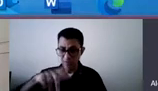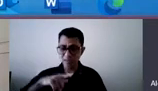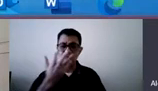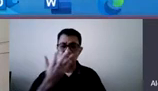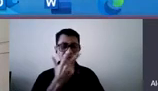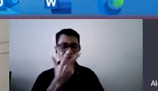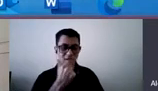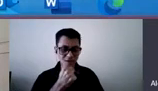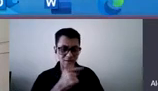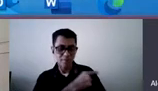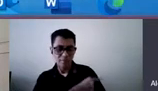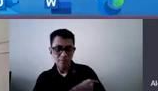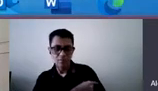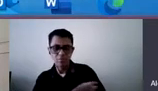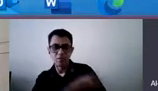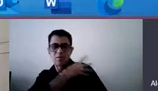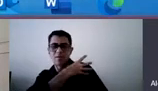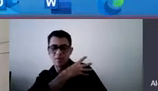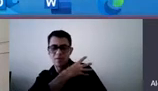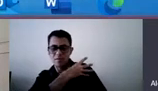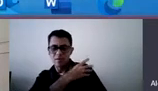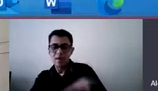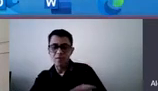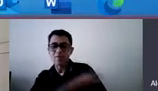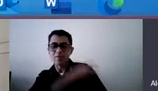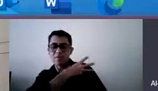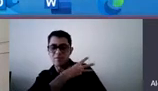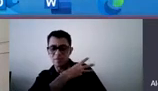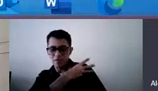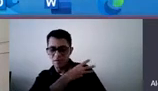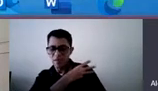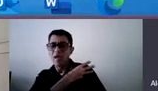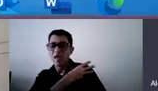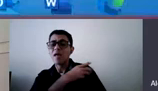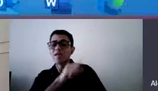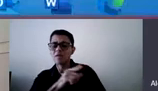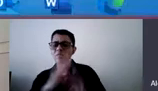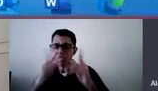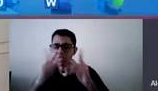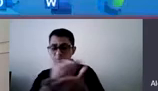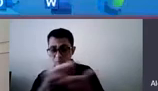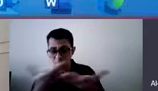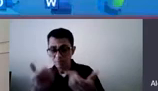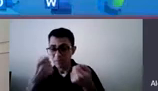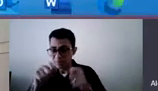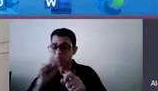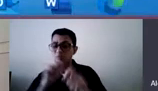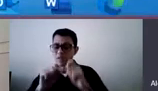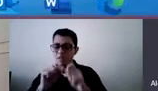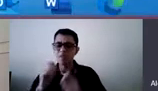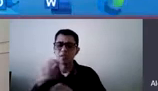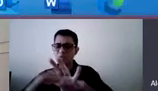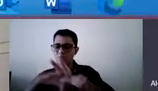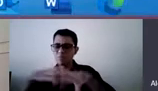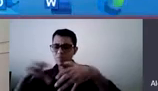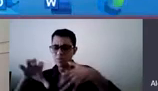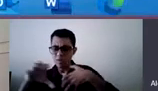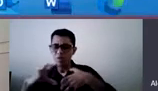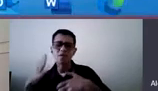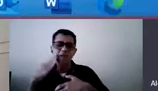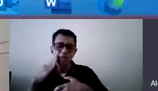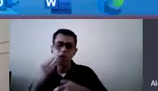do primeiro ano até os jovens, até os adolescentes. Mas isso serve para todos. É saber do sentimento, de como